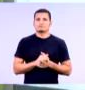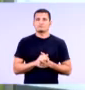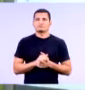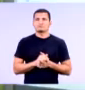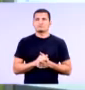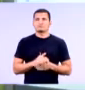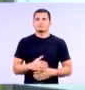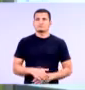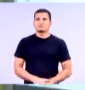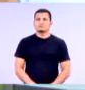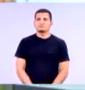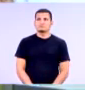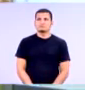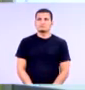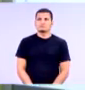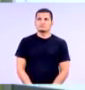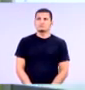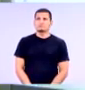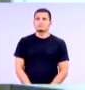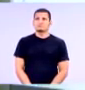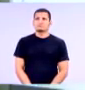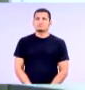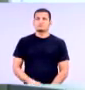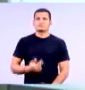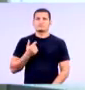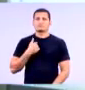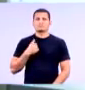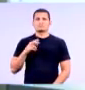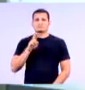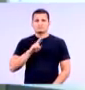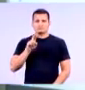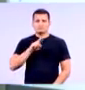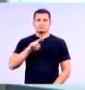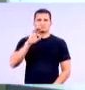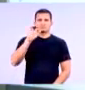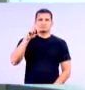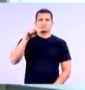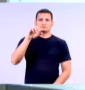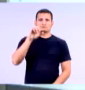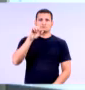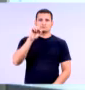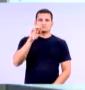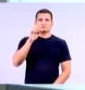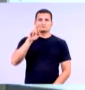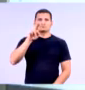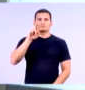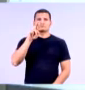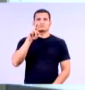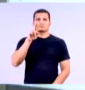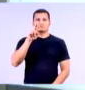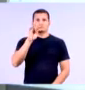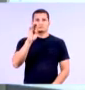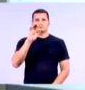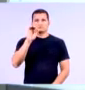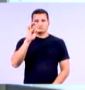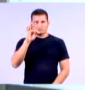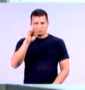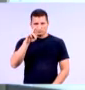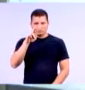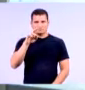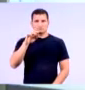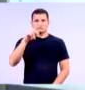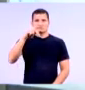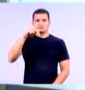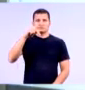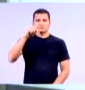é, professor, o que é que eu utilizo? Um construtor padrão ou um construtor personalizado?